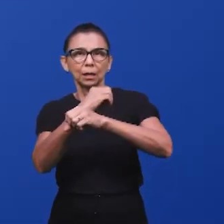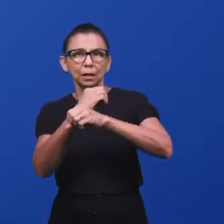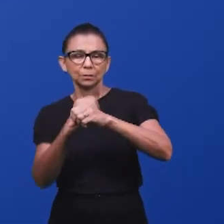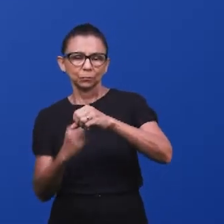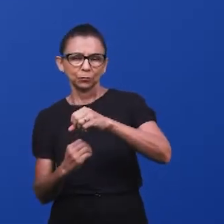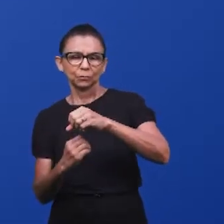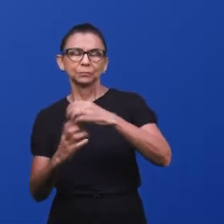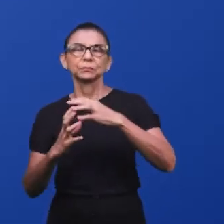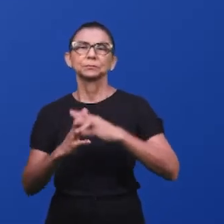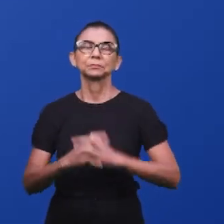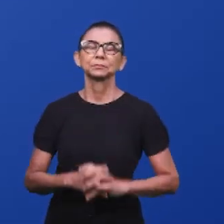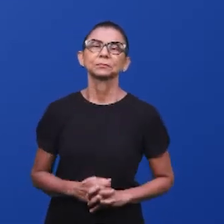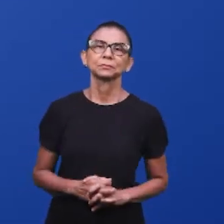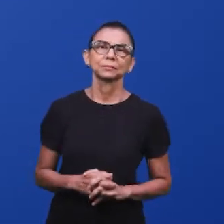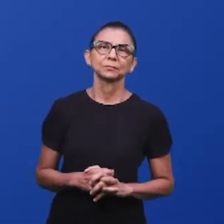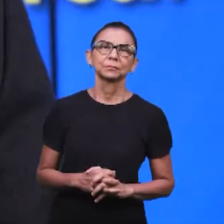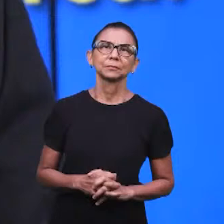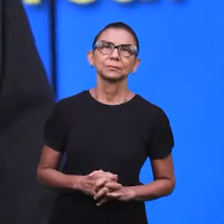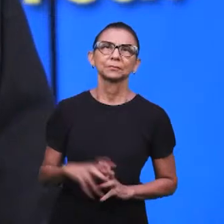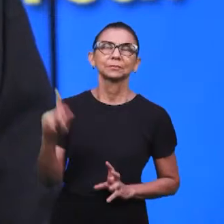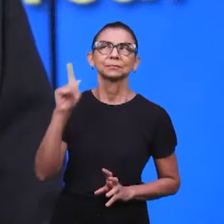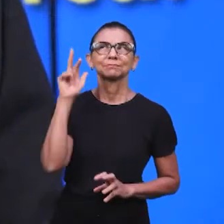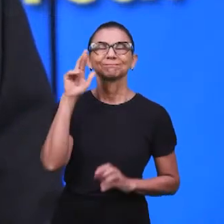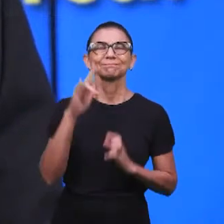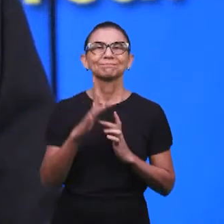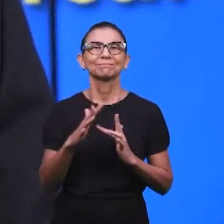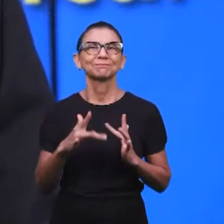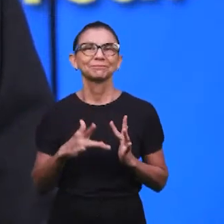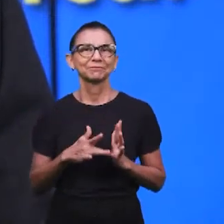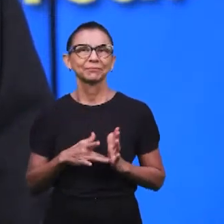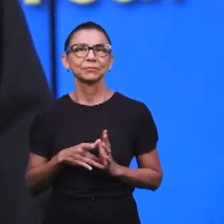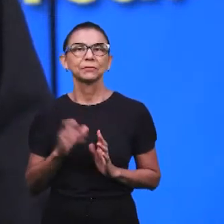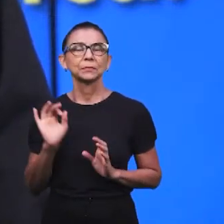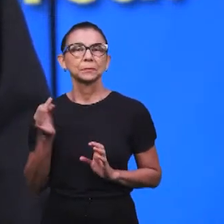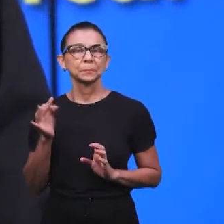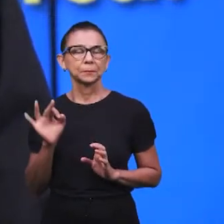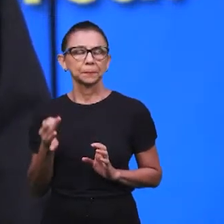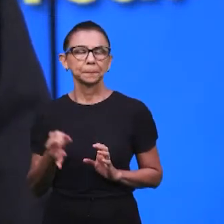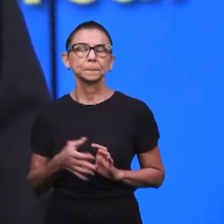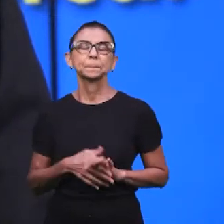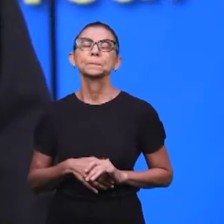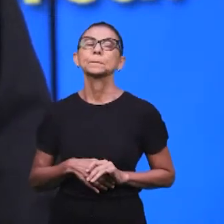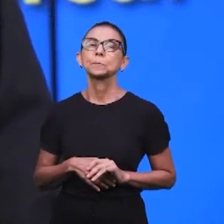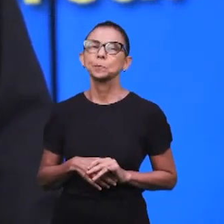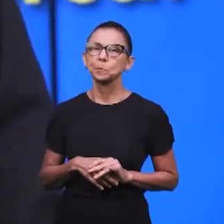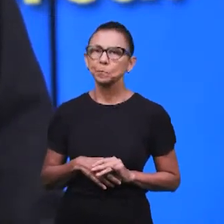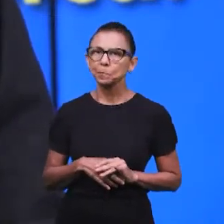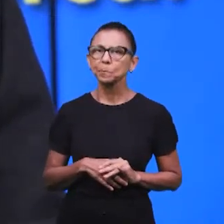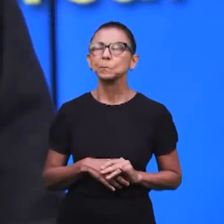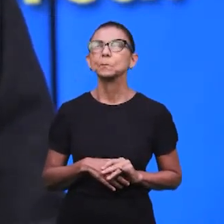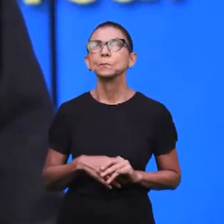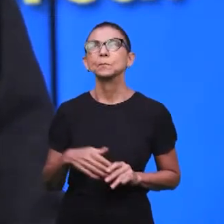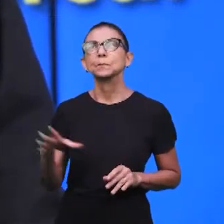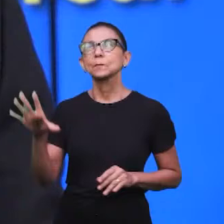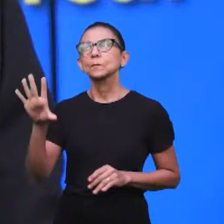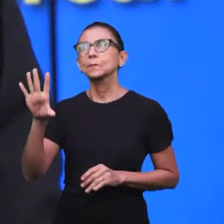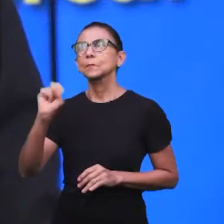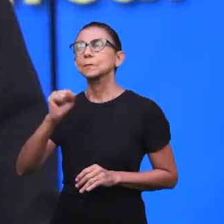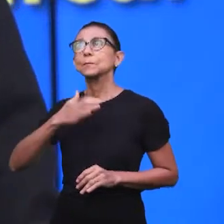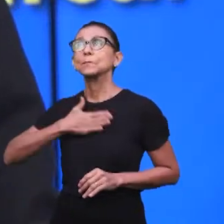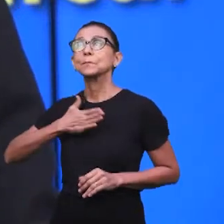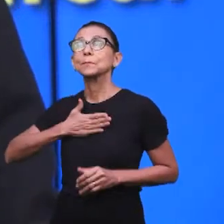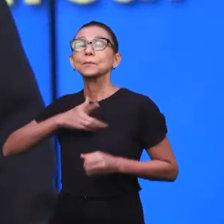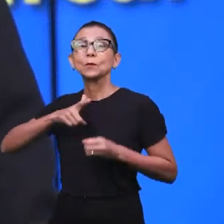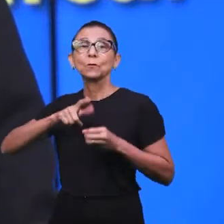sombras. Amém? Senhor Jesus. Amém, Beatriz. A paz do Senhor Jesus. É realmente essa a colocação segura. Ou